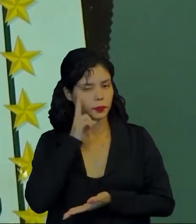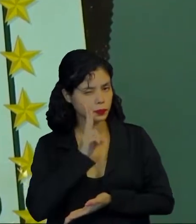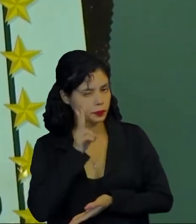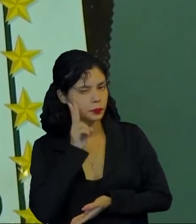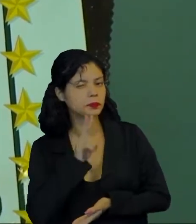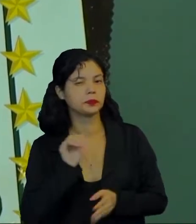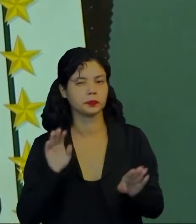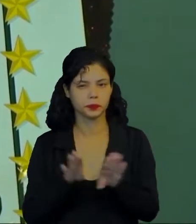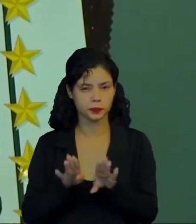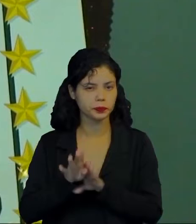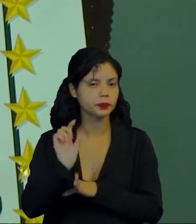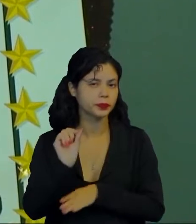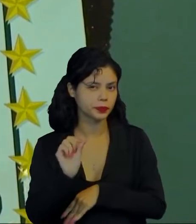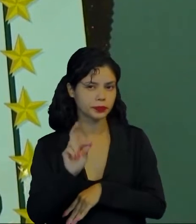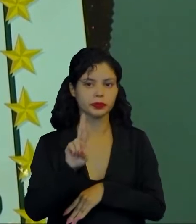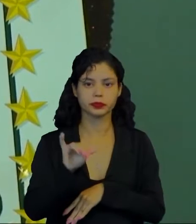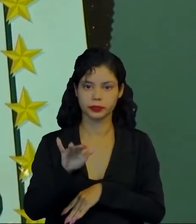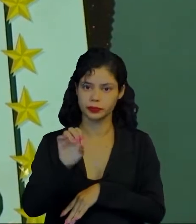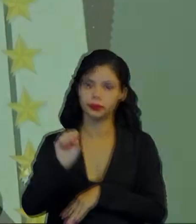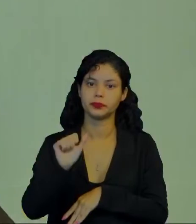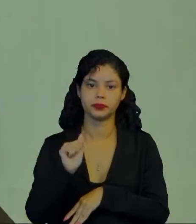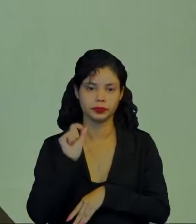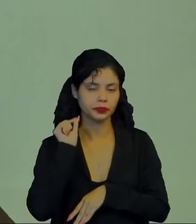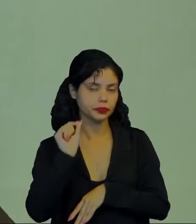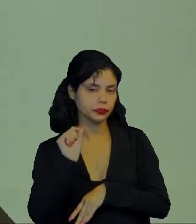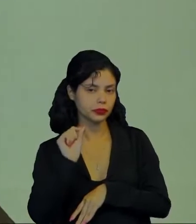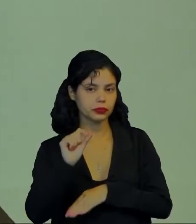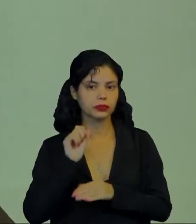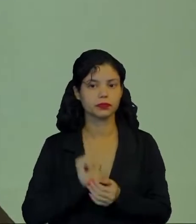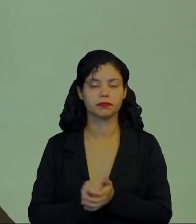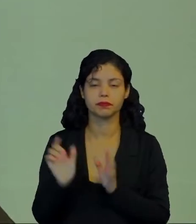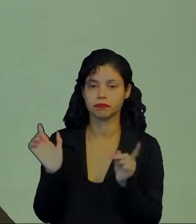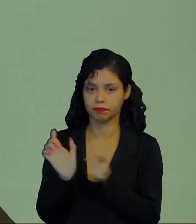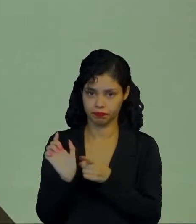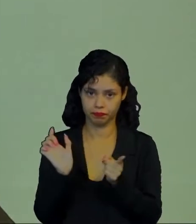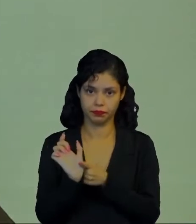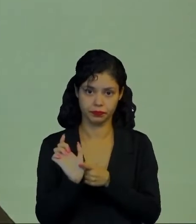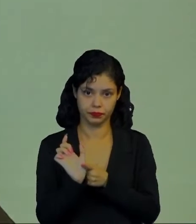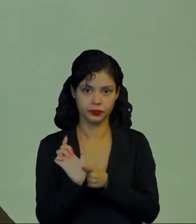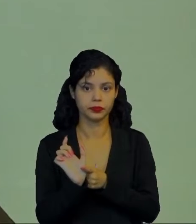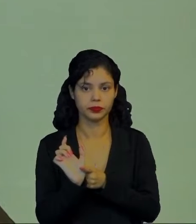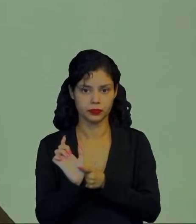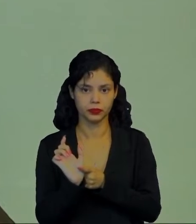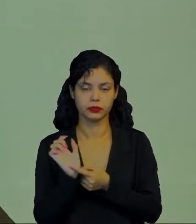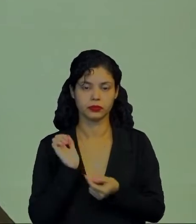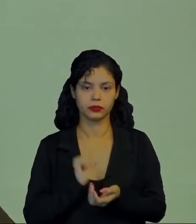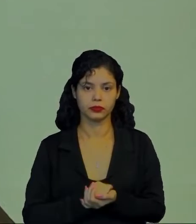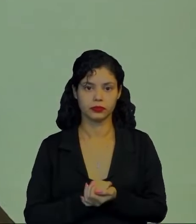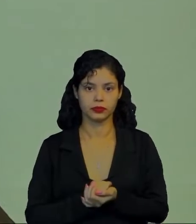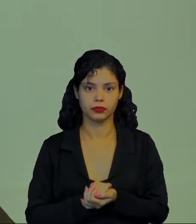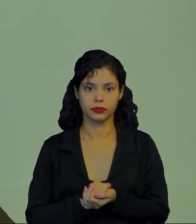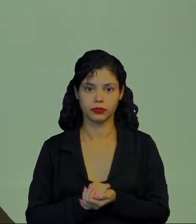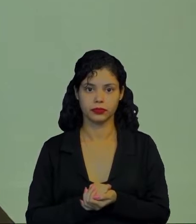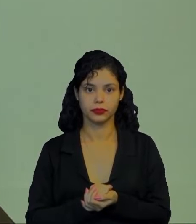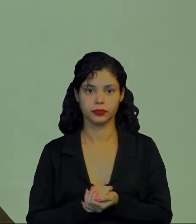que são rimas? Rimas são palavras que